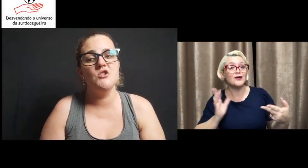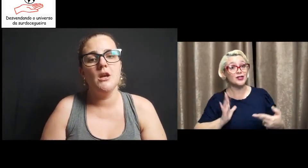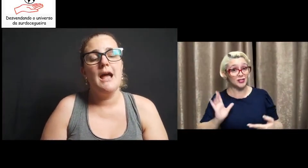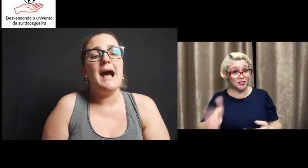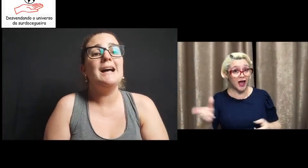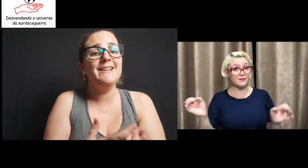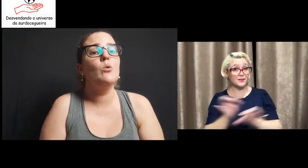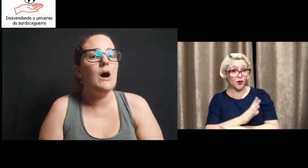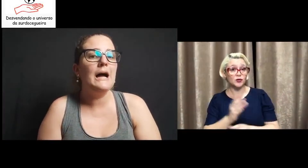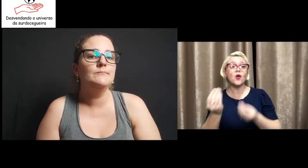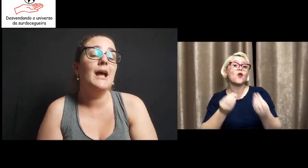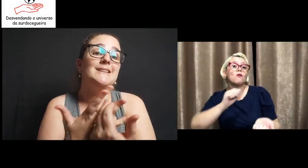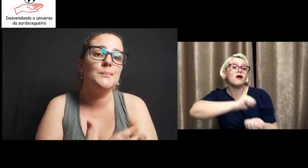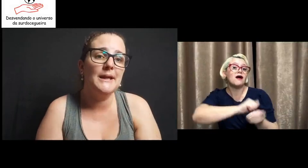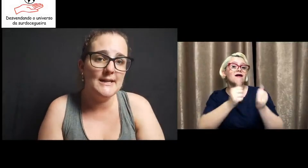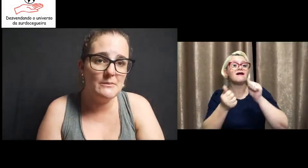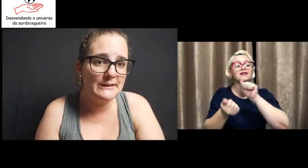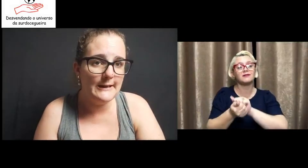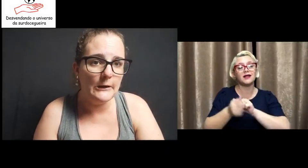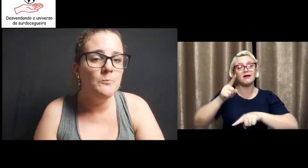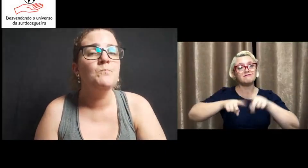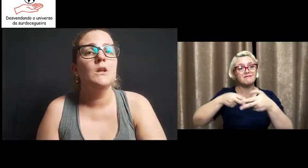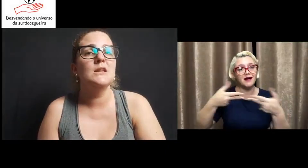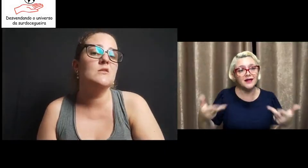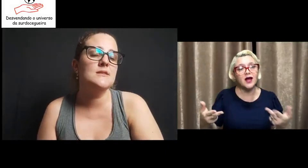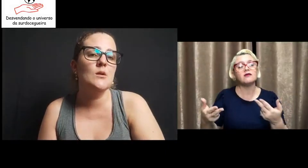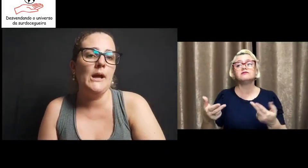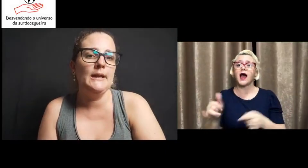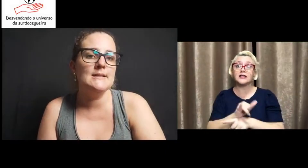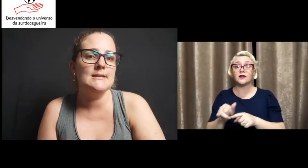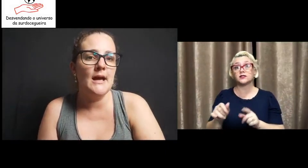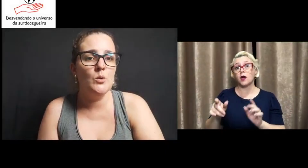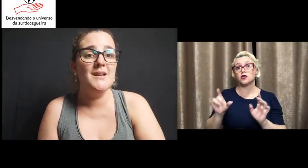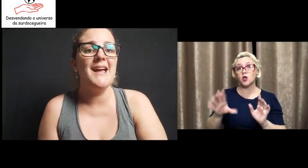gente pode adequar, adaptar esse material, que às vezes